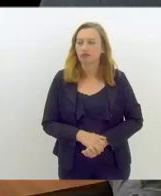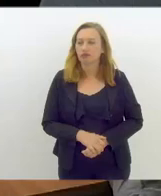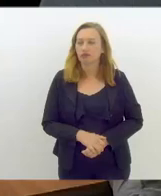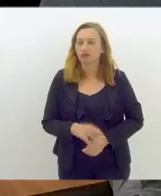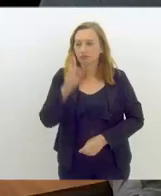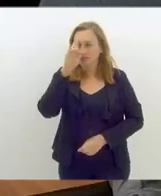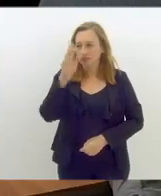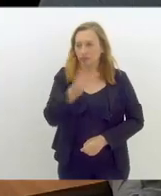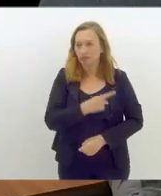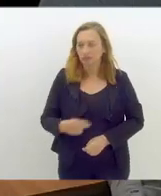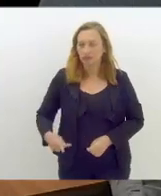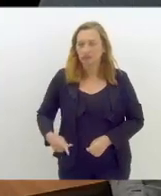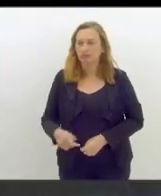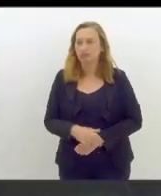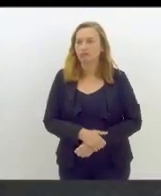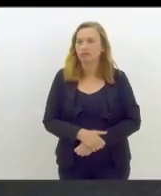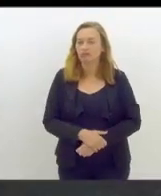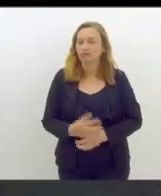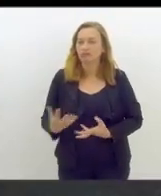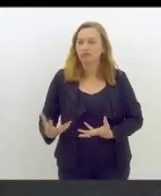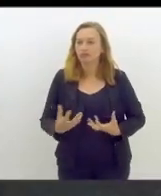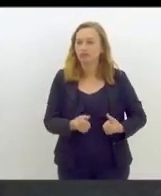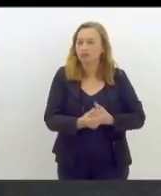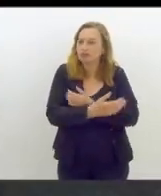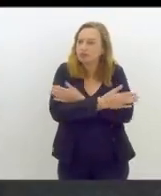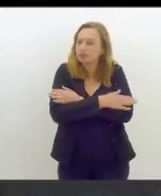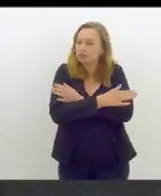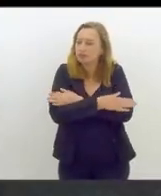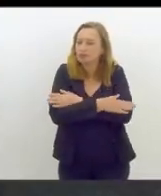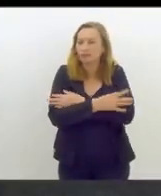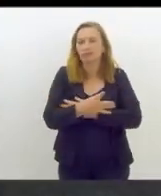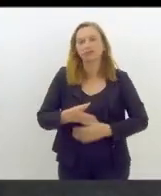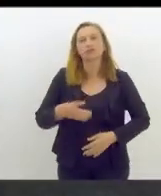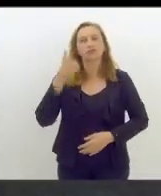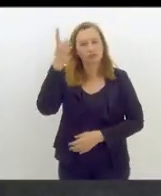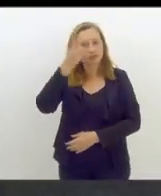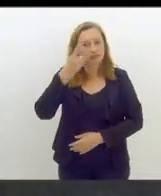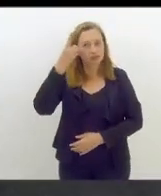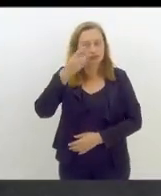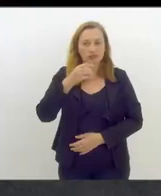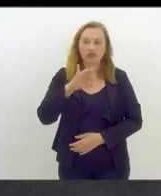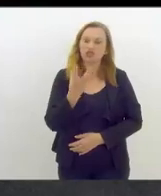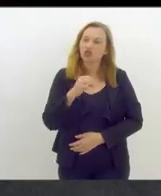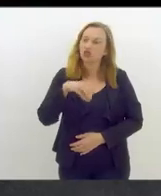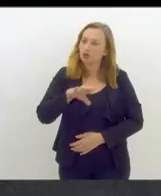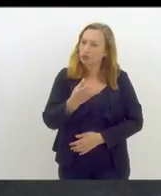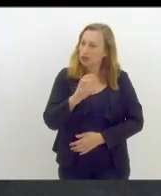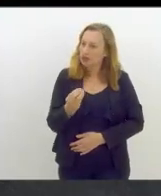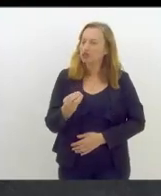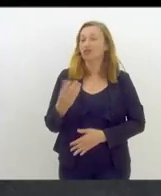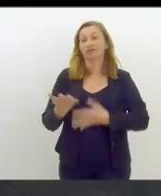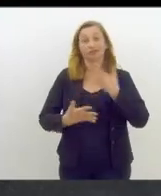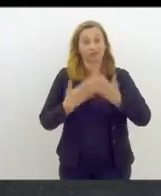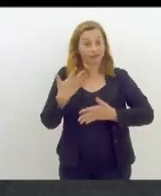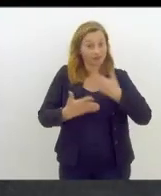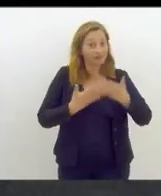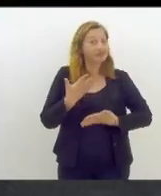Senhor presidente, recebi o abraço do deputado Chico Machado, é absolutamente